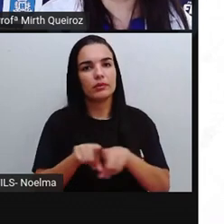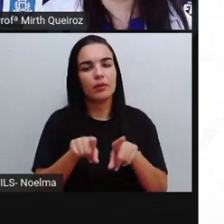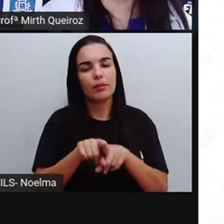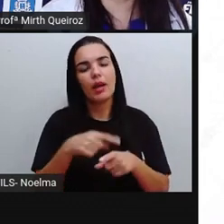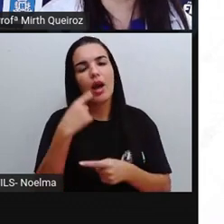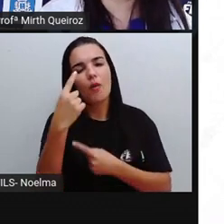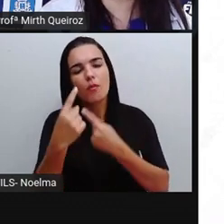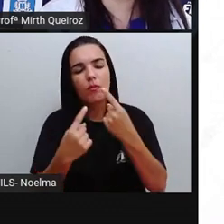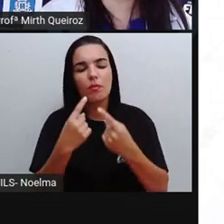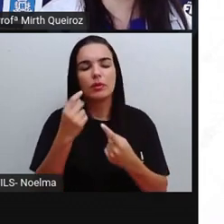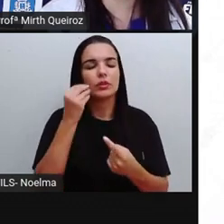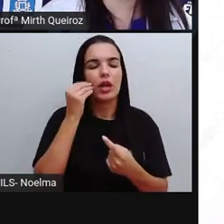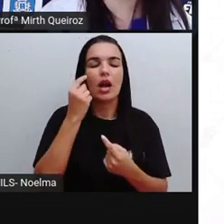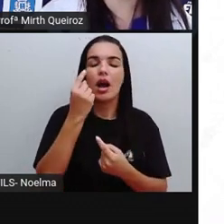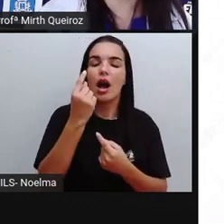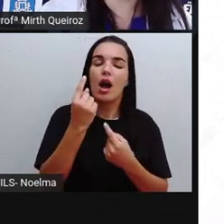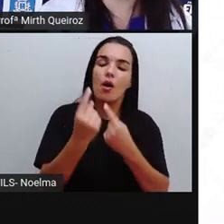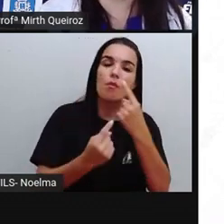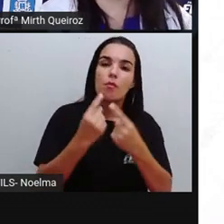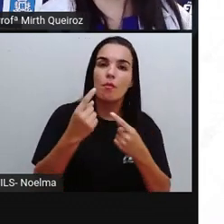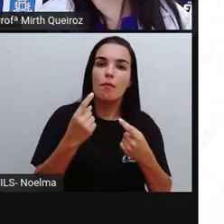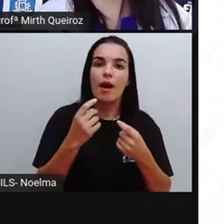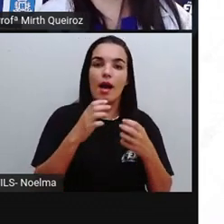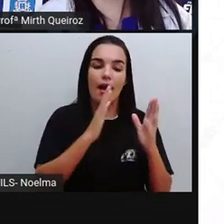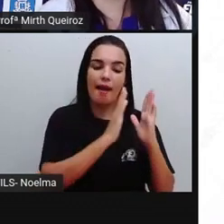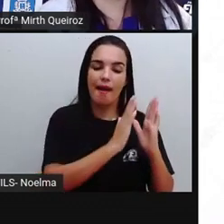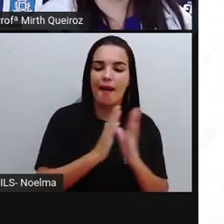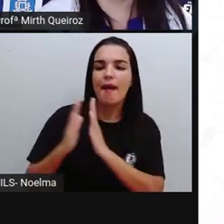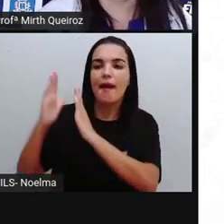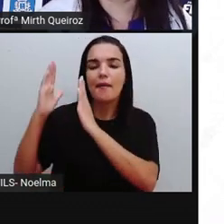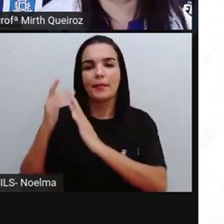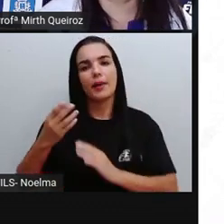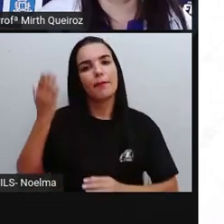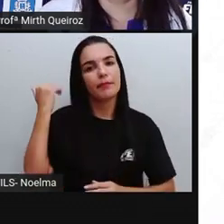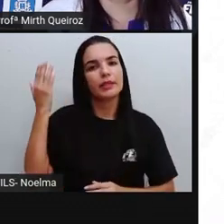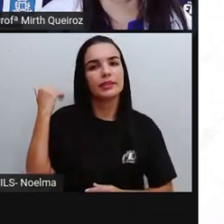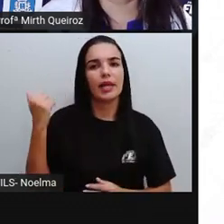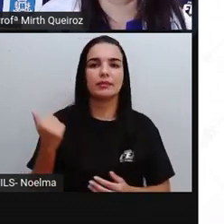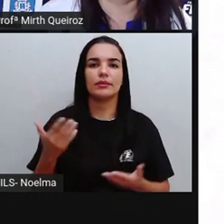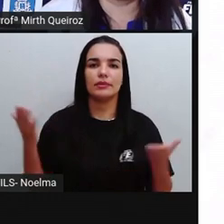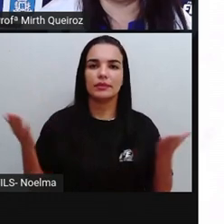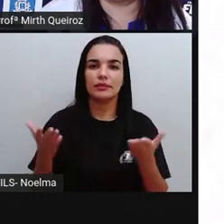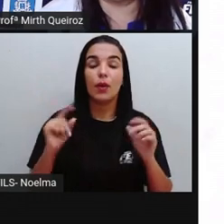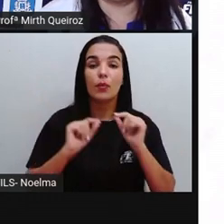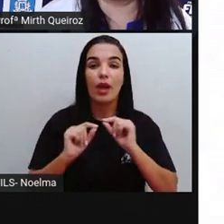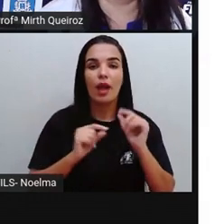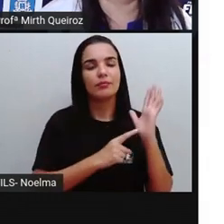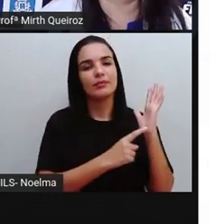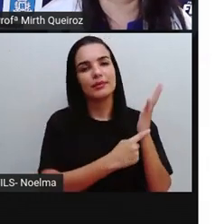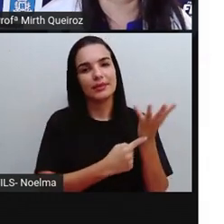A uma época, para que a gente entenda aí uma época passada através da